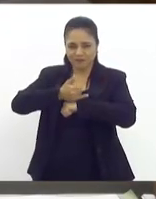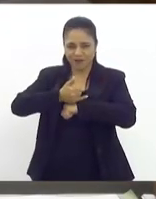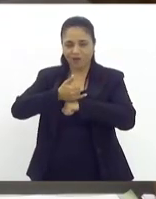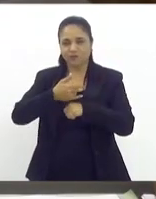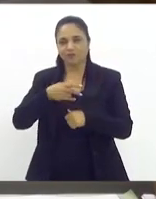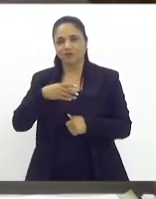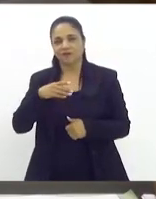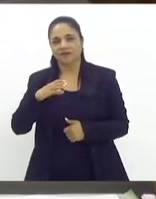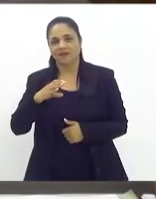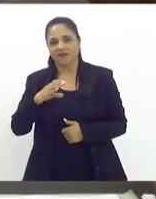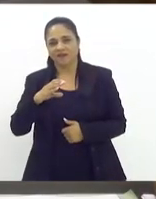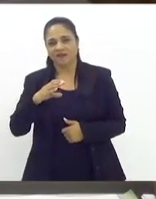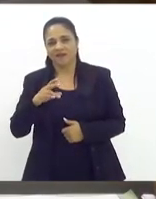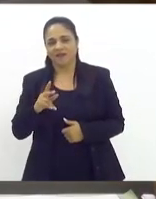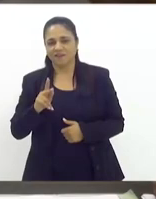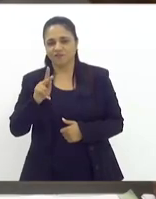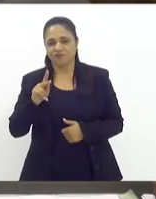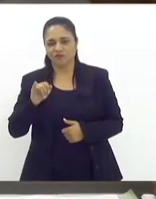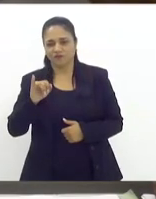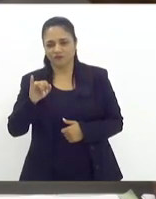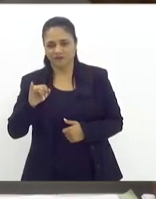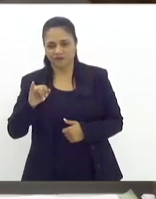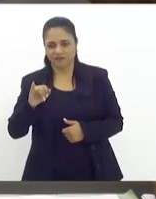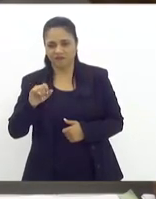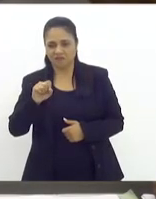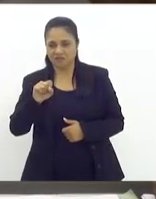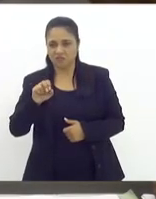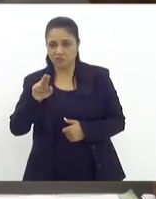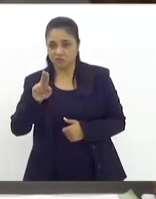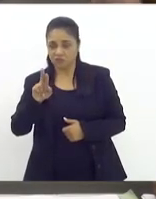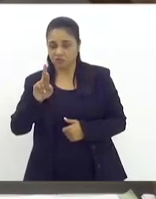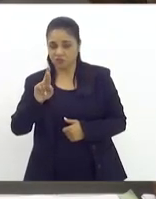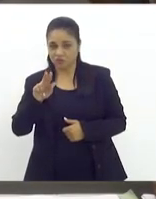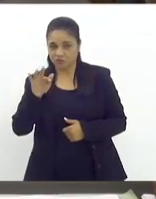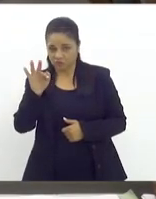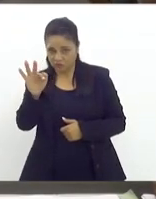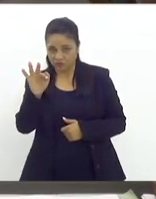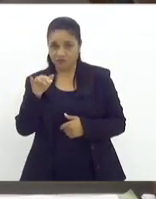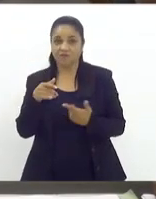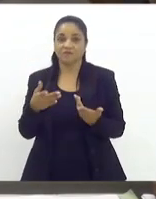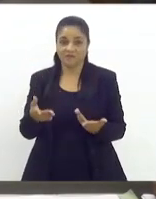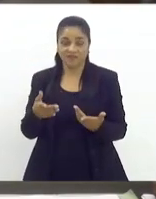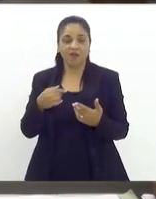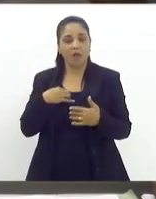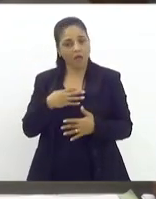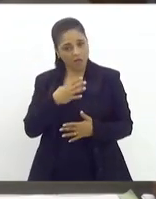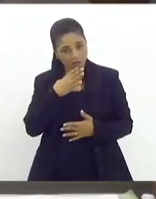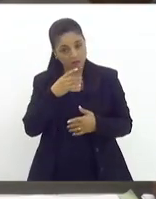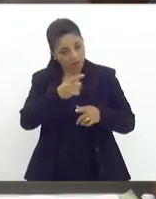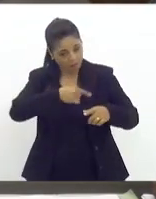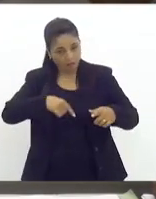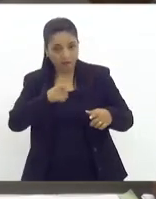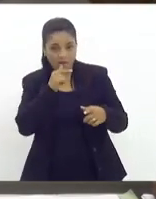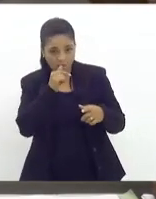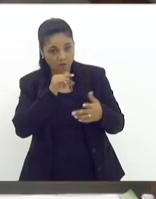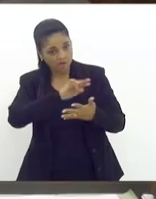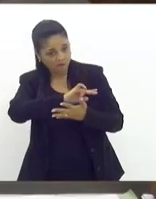lei sobre isso? Tem a municipal. Então, propor aqui, está reconhecendo... Mas é verdade, não é? Na Lagoa tem